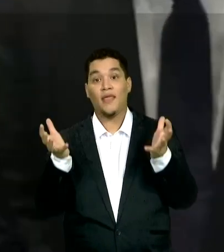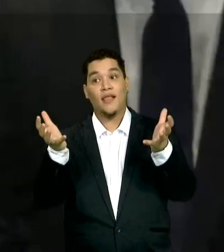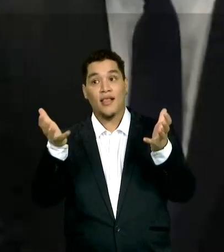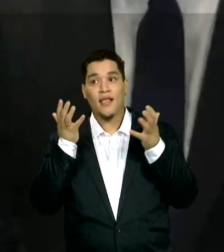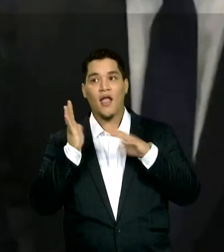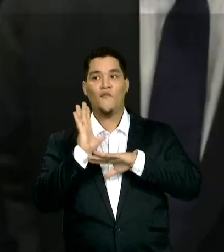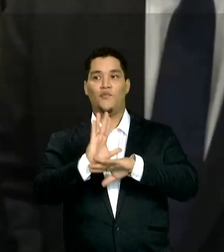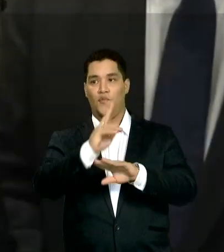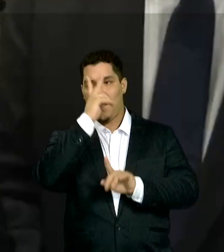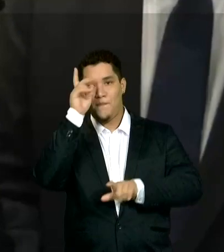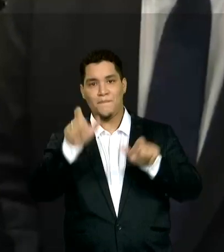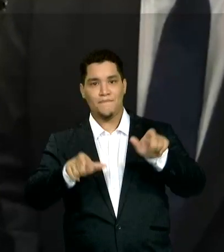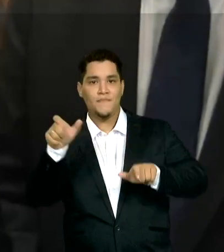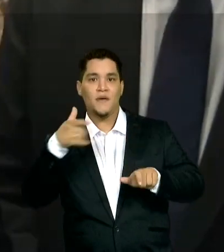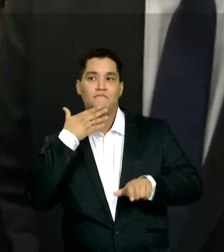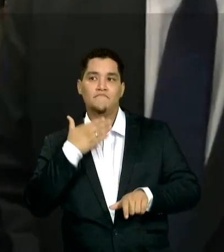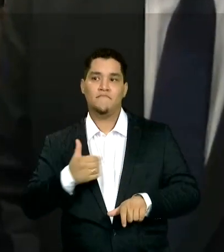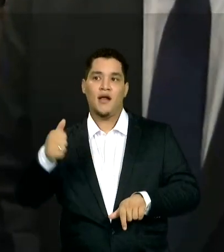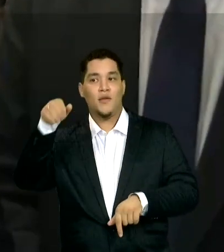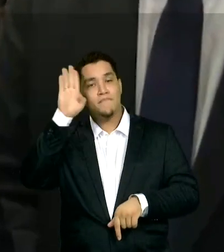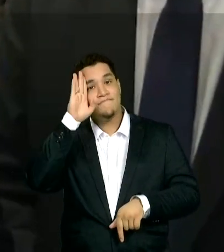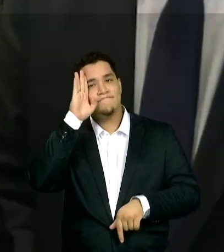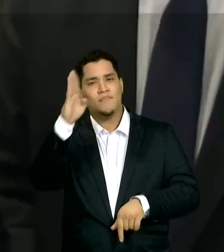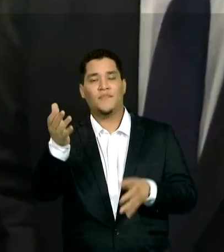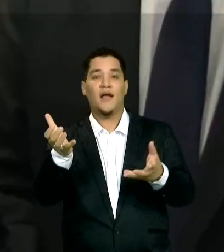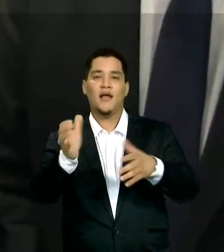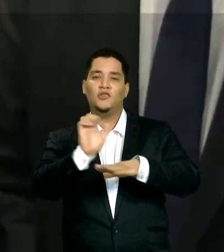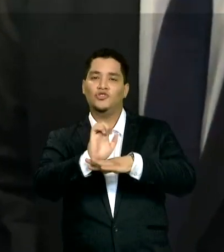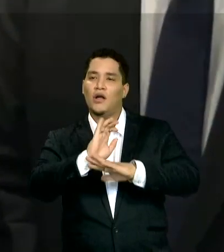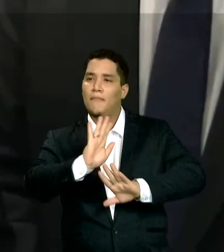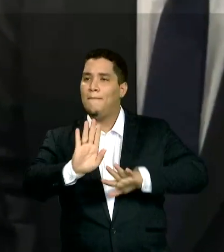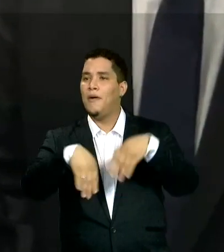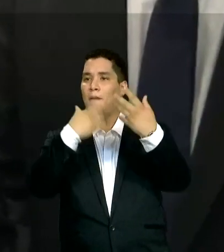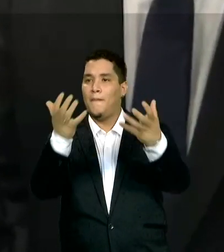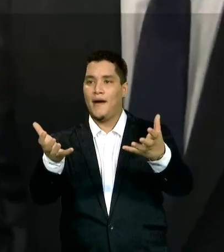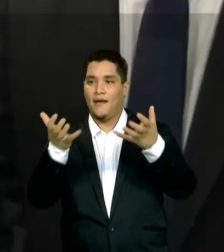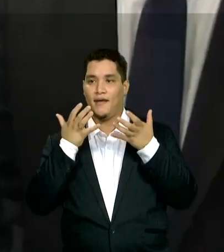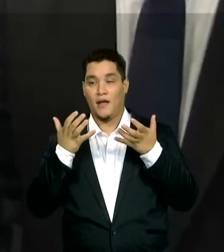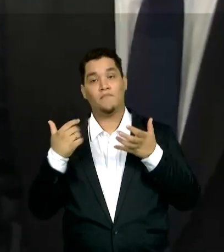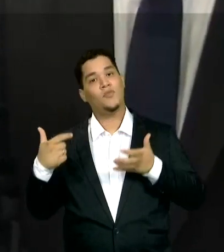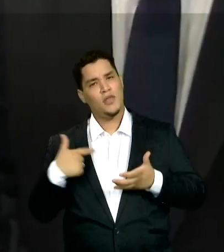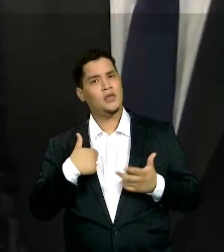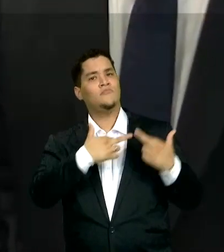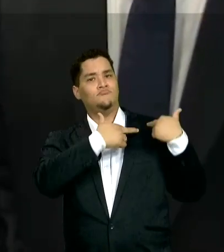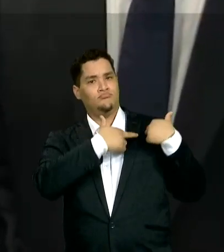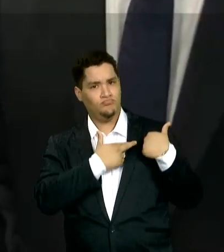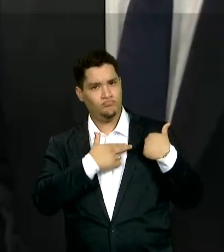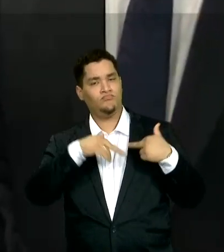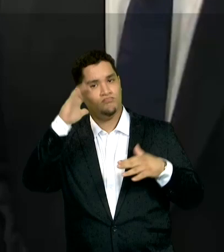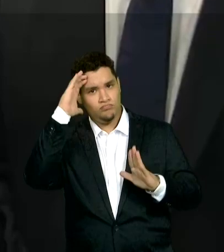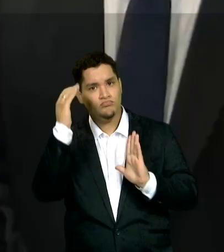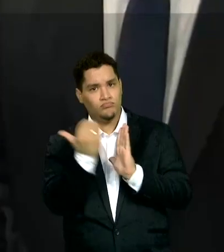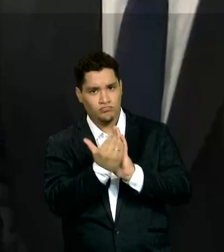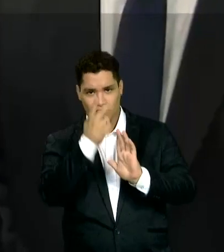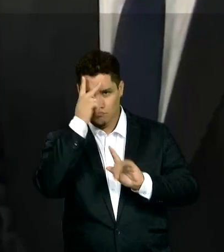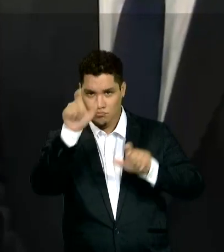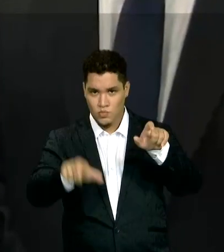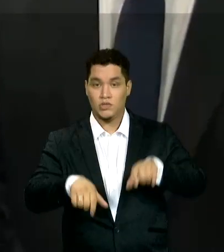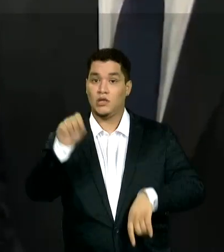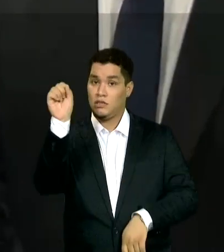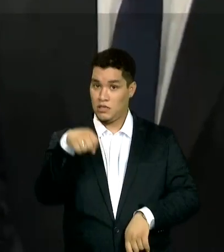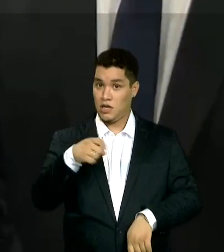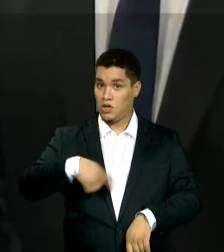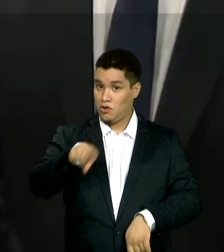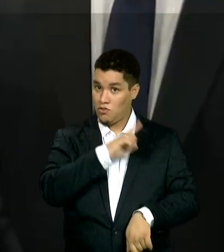nosso Estado. Pode ter certeza que a gente saberá honrar da melhor forma possível essa condecoração que é feita no dia de hoje. Iremos